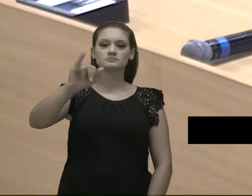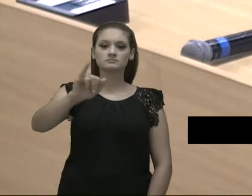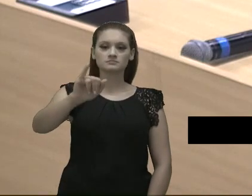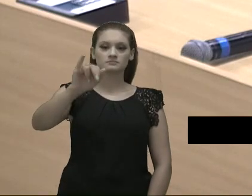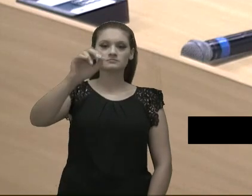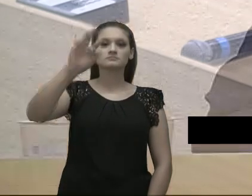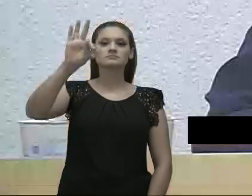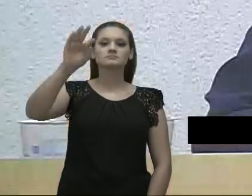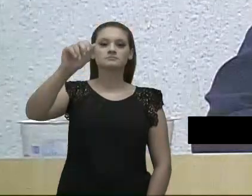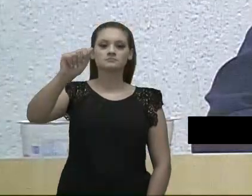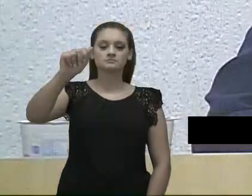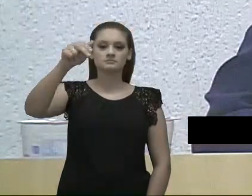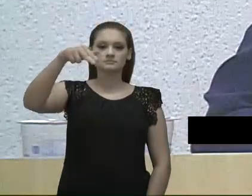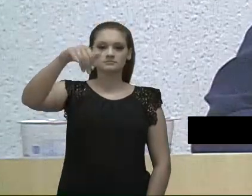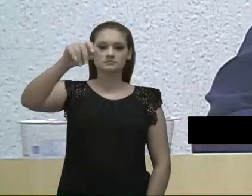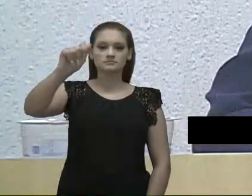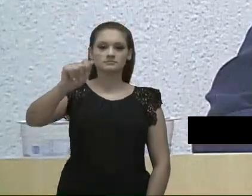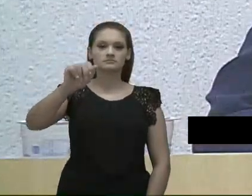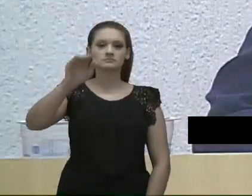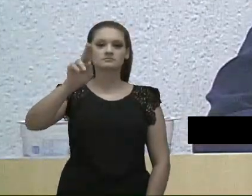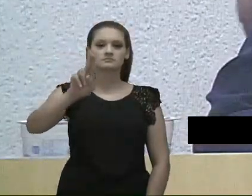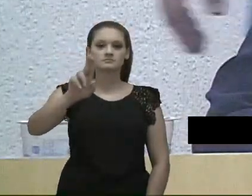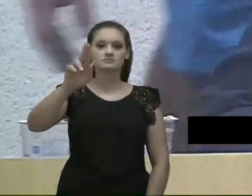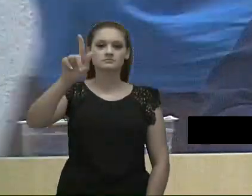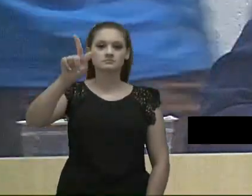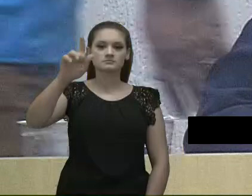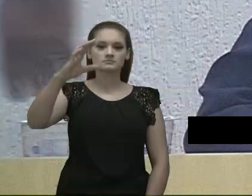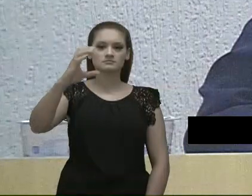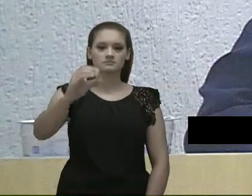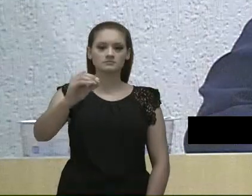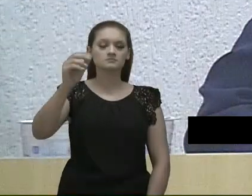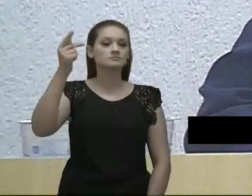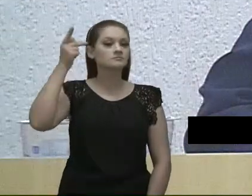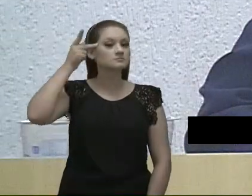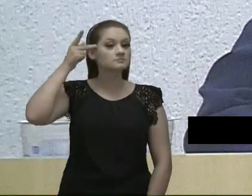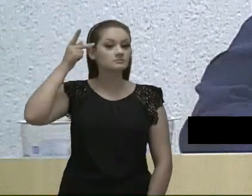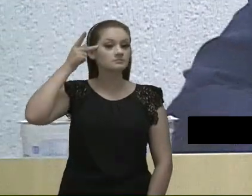Hugo. Hugo, ele é da sede de São Paulo.